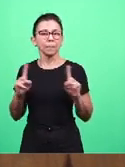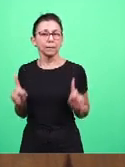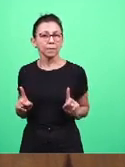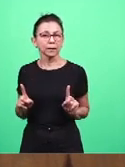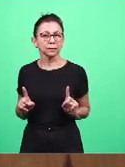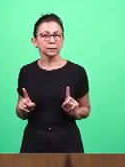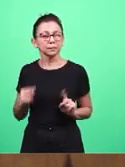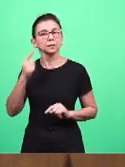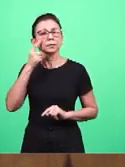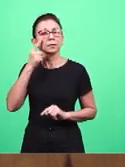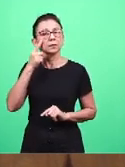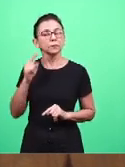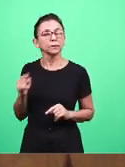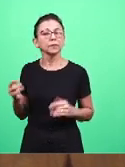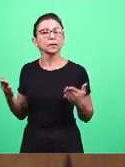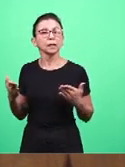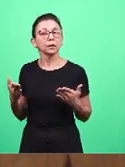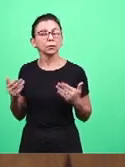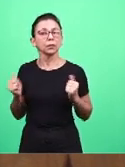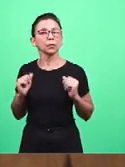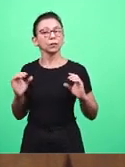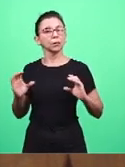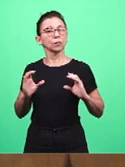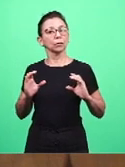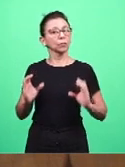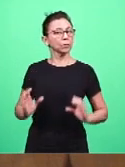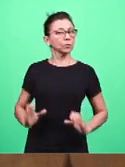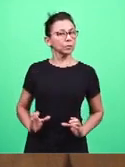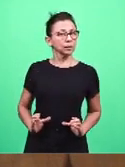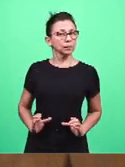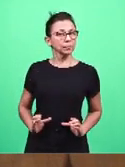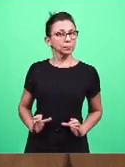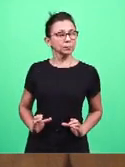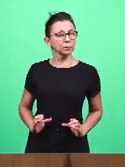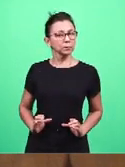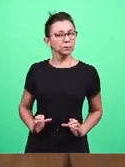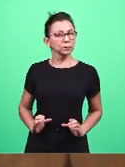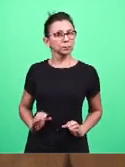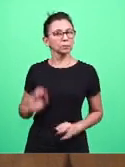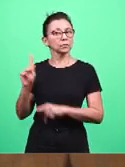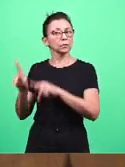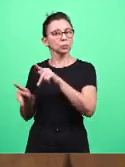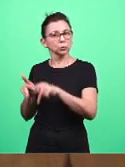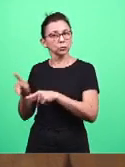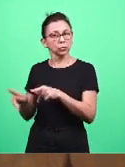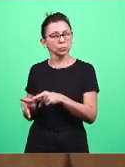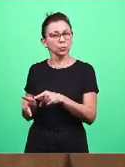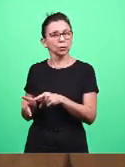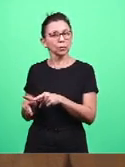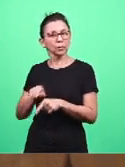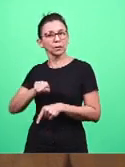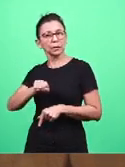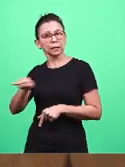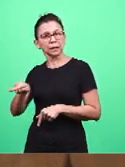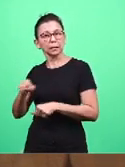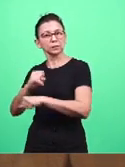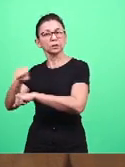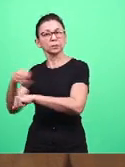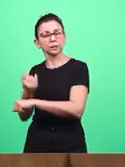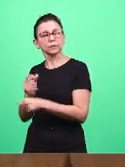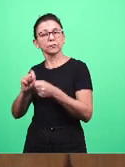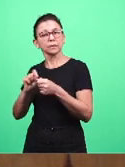Nós entendemos aquilo que foi já mostrado aqui, a reconstrução da cidade,